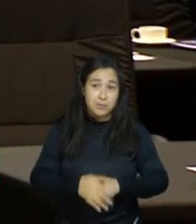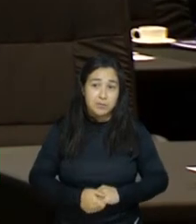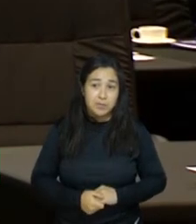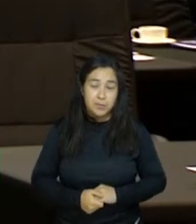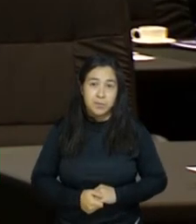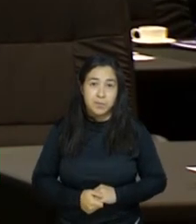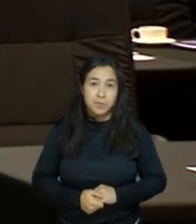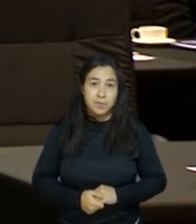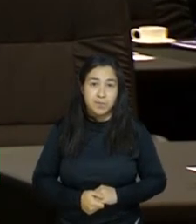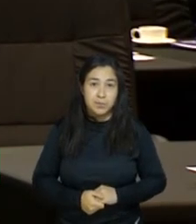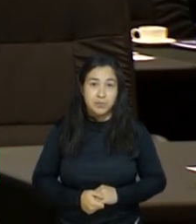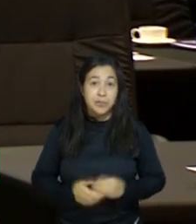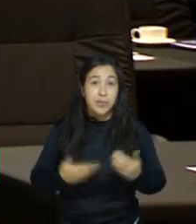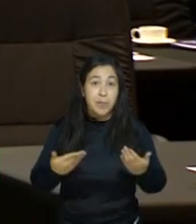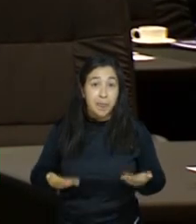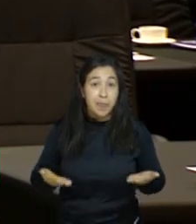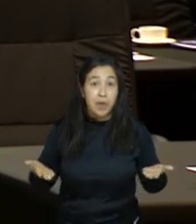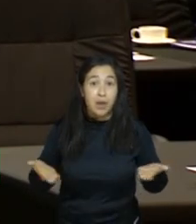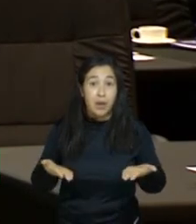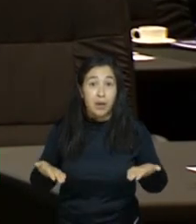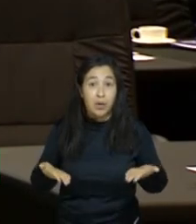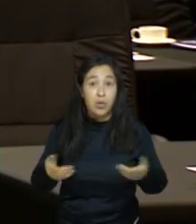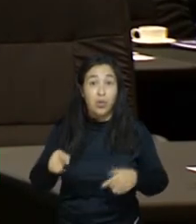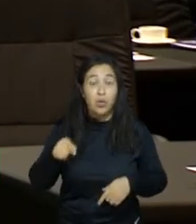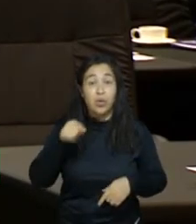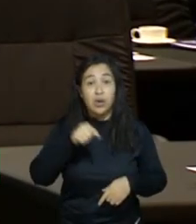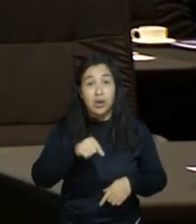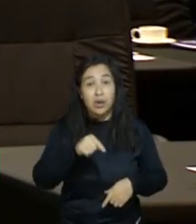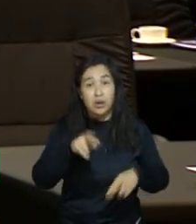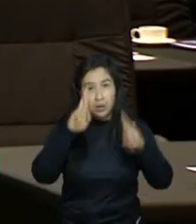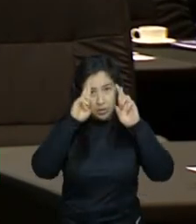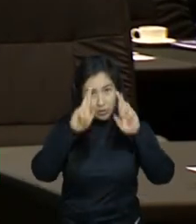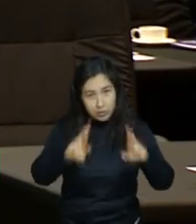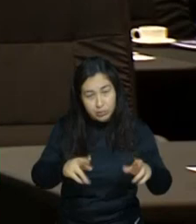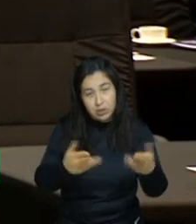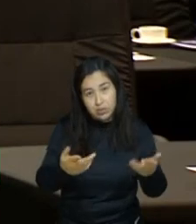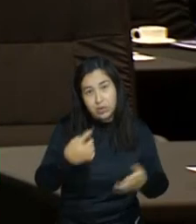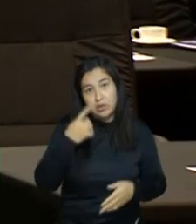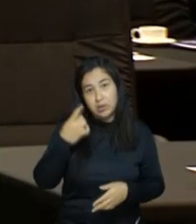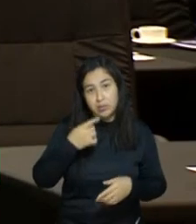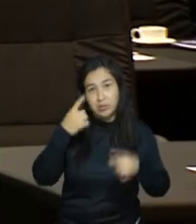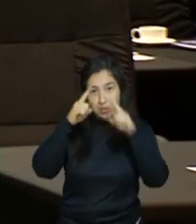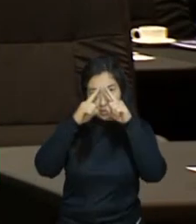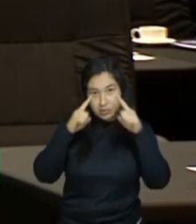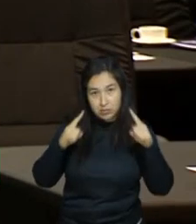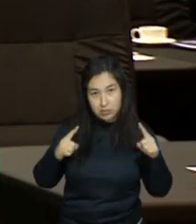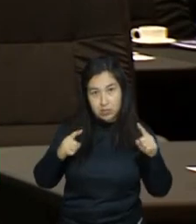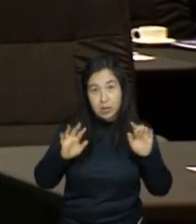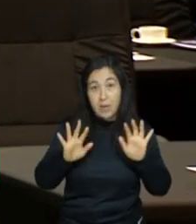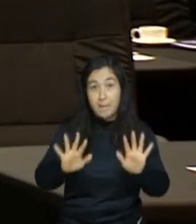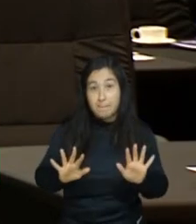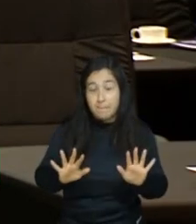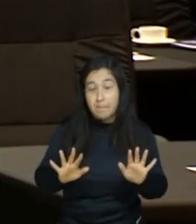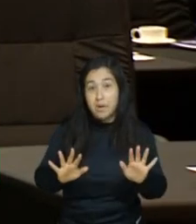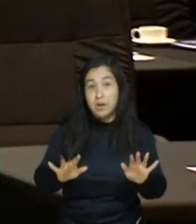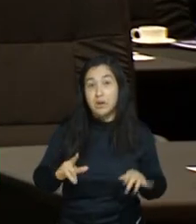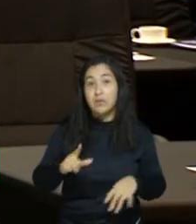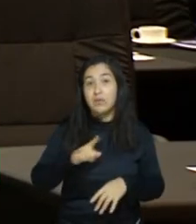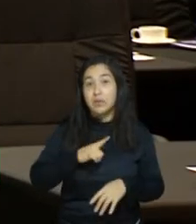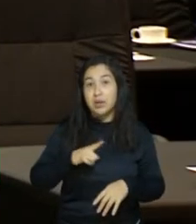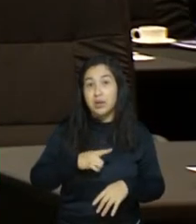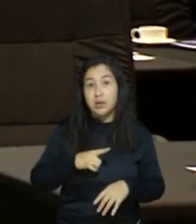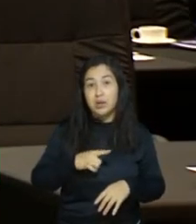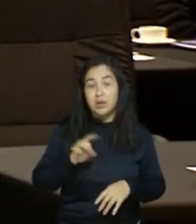E aí vem esse discurso de que é fake news, com todo respeito ao nobre deputado que me antecedeu, mas